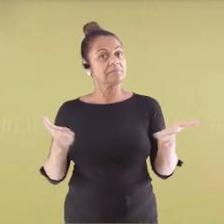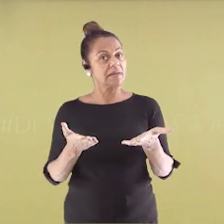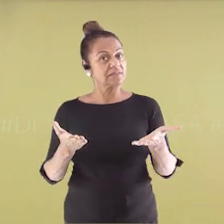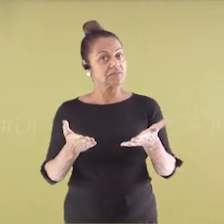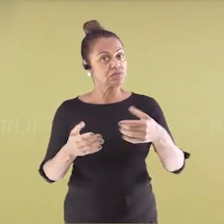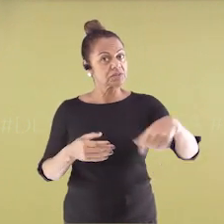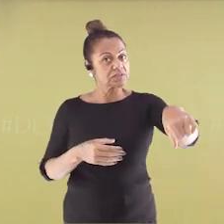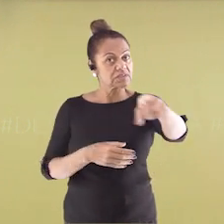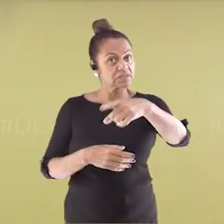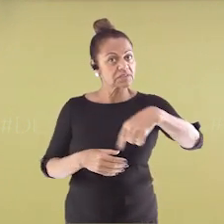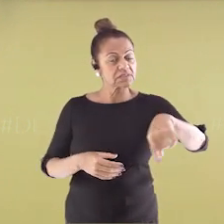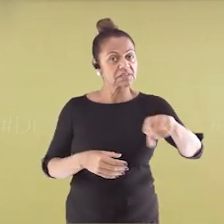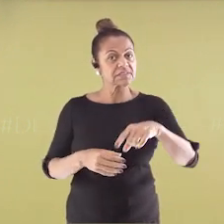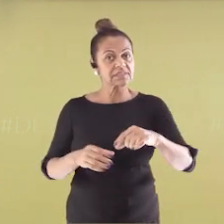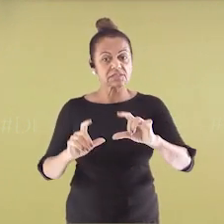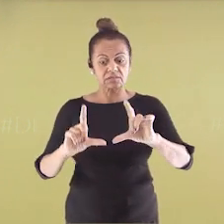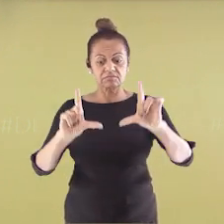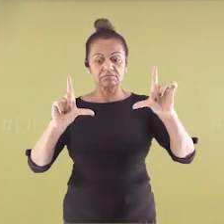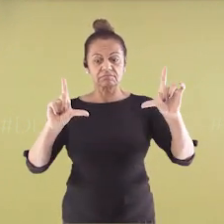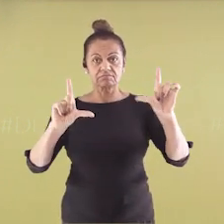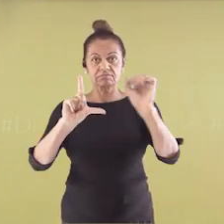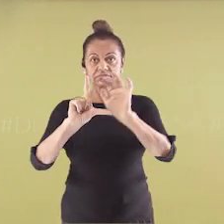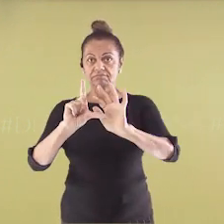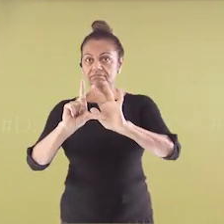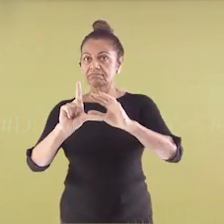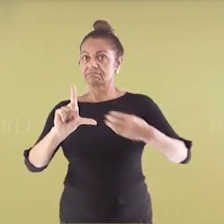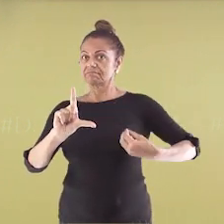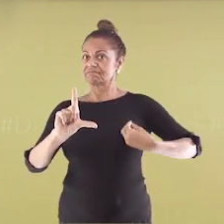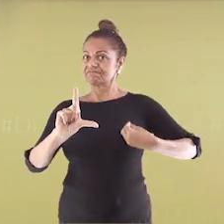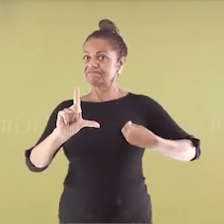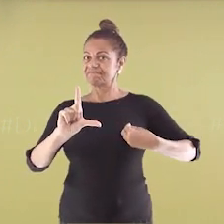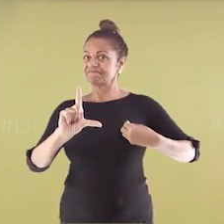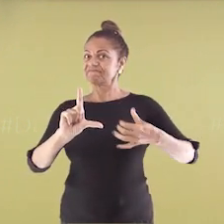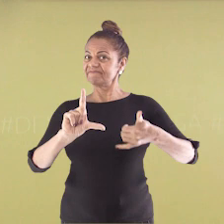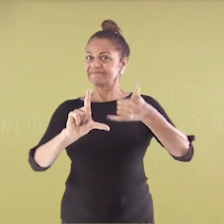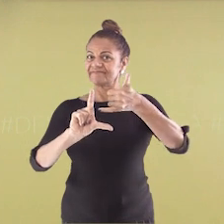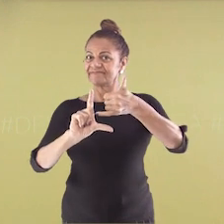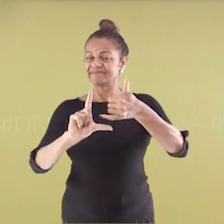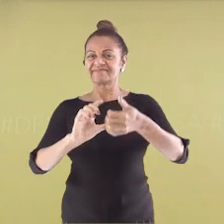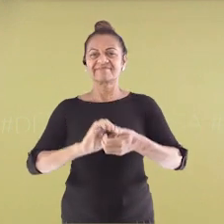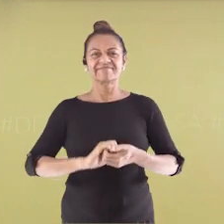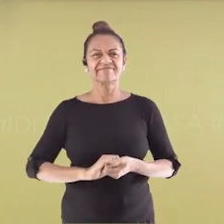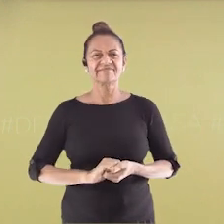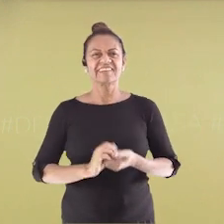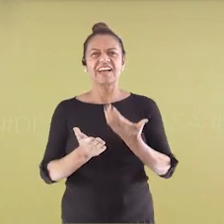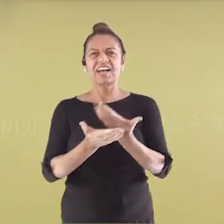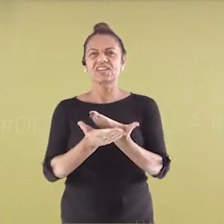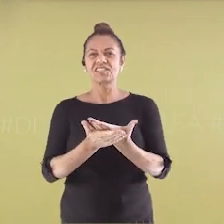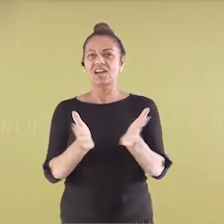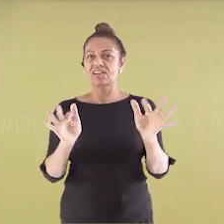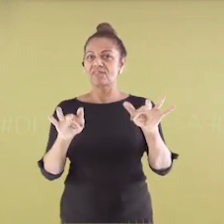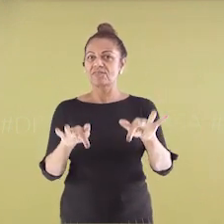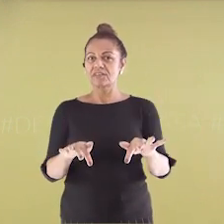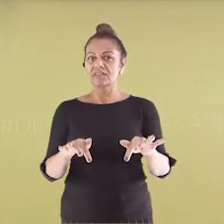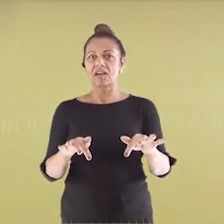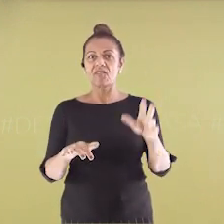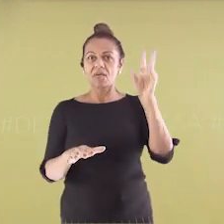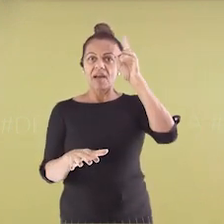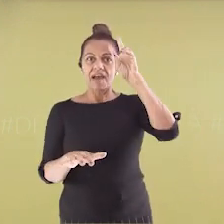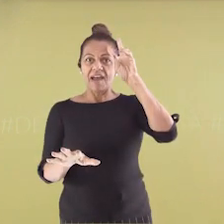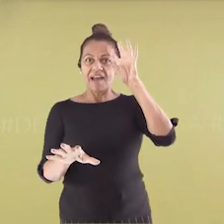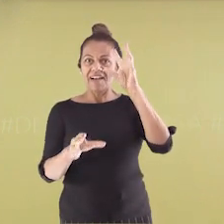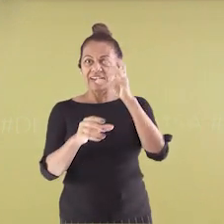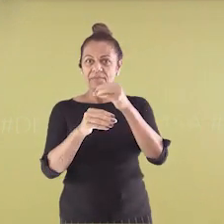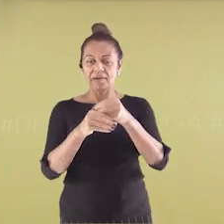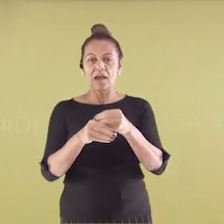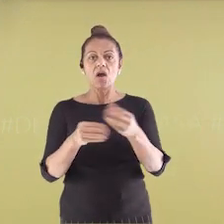É só apontar o celular para o QR Code que aparece aí na tela. E a nossa aula está chegando ao fim. Vamos relembrar o que vimos? Hoje a